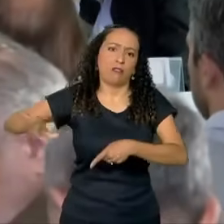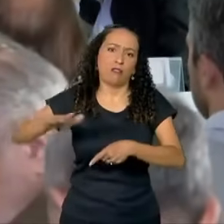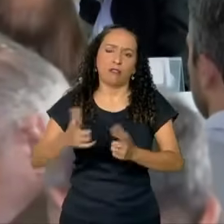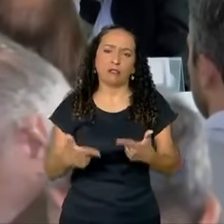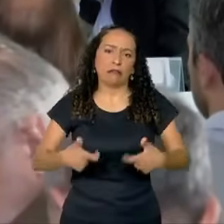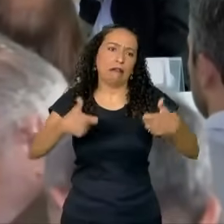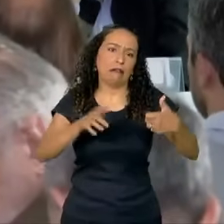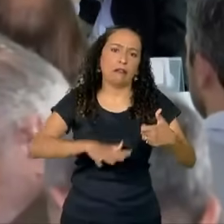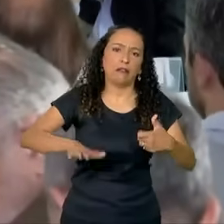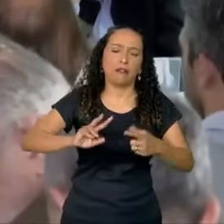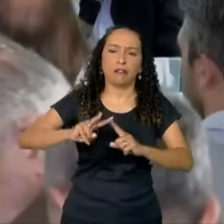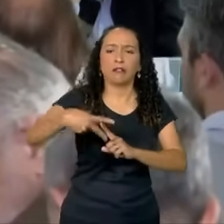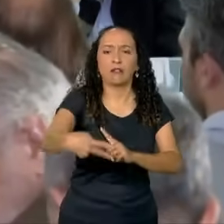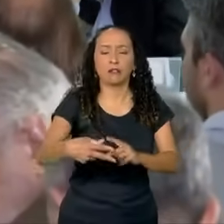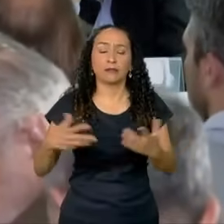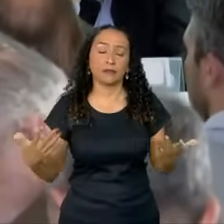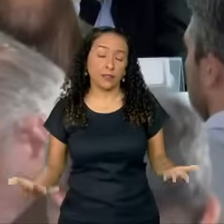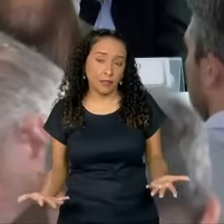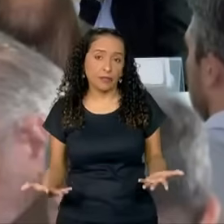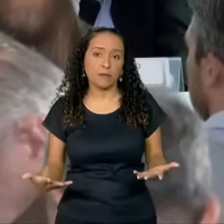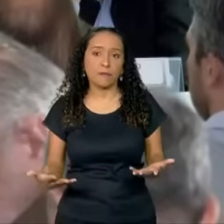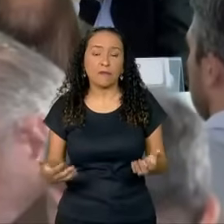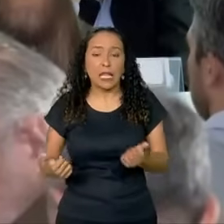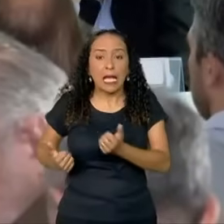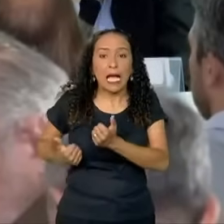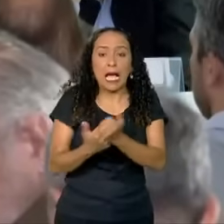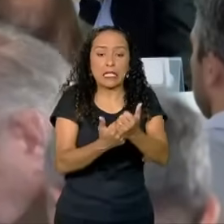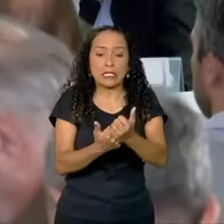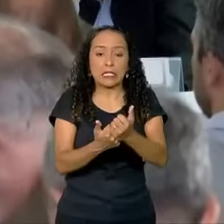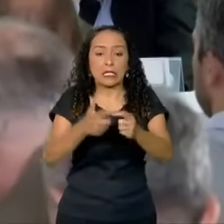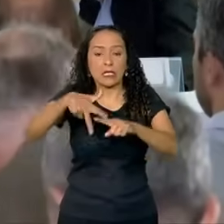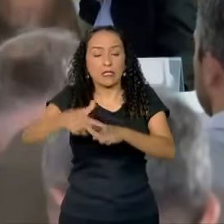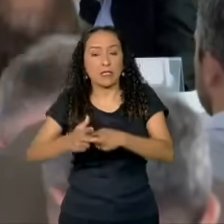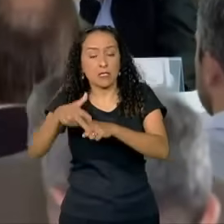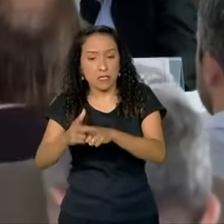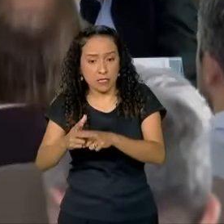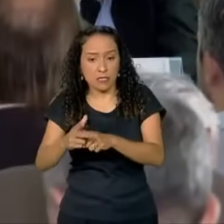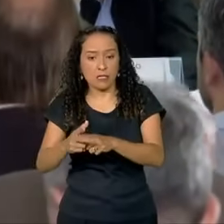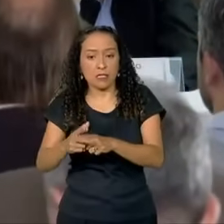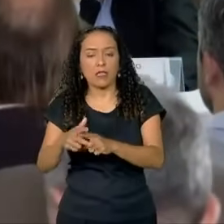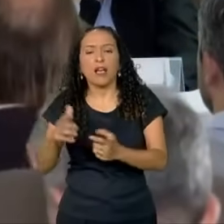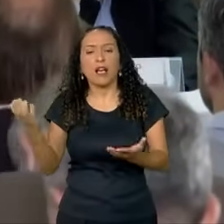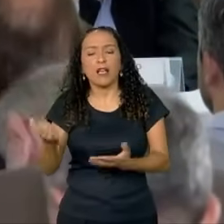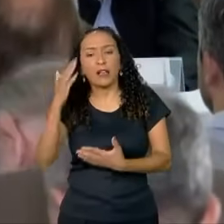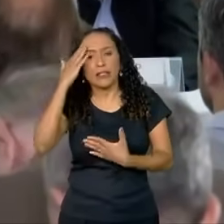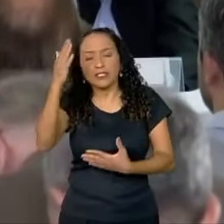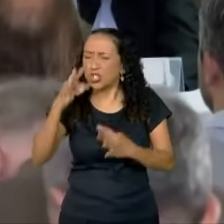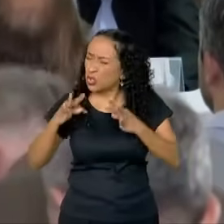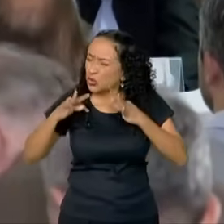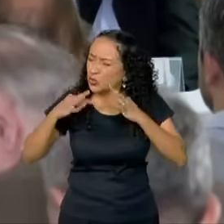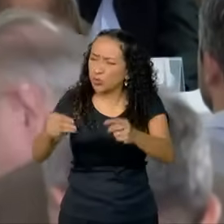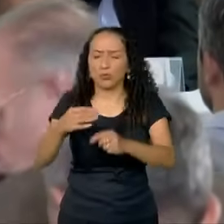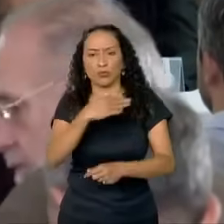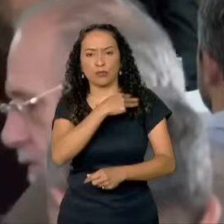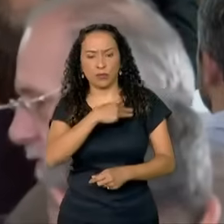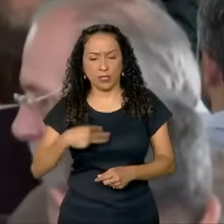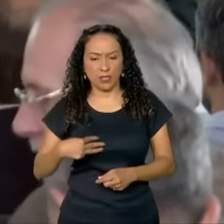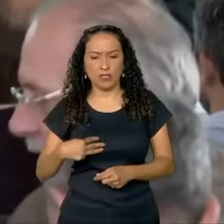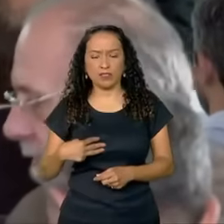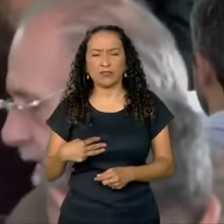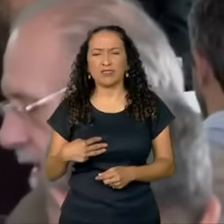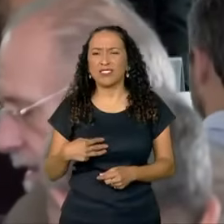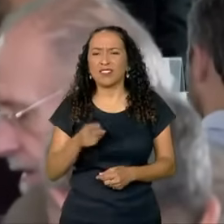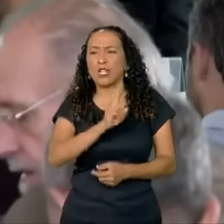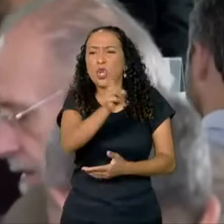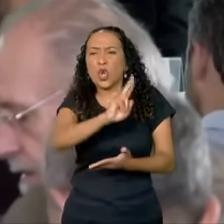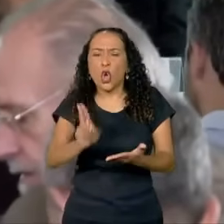e pós-guerra vai exigir medidas extraordinárias. Assistência e restabelecimento e reconstrução, quero agradecer a todos os seus ministros. Não vou nomear para não